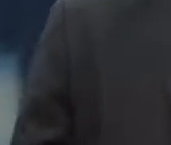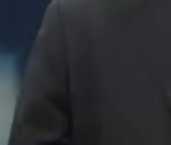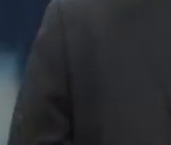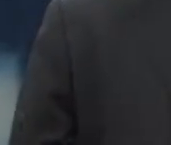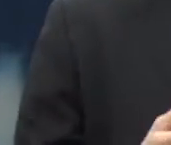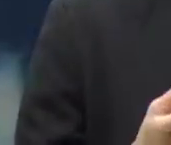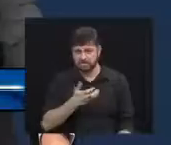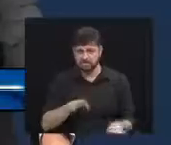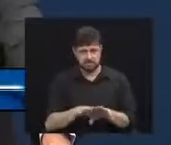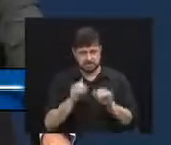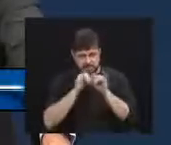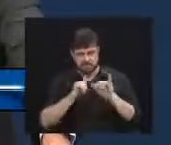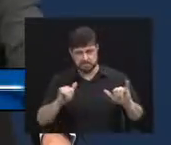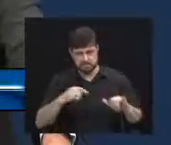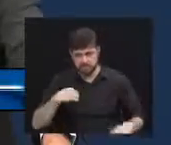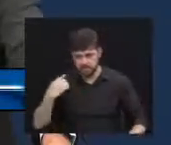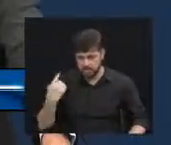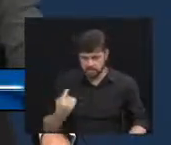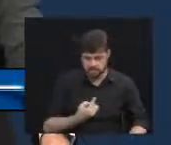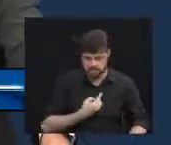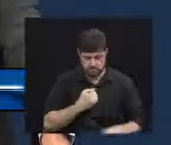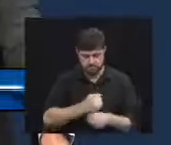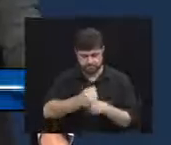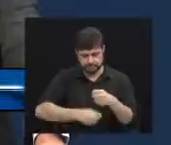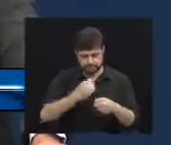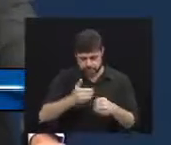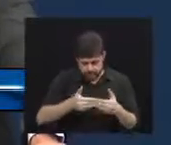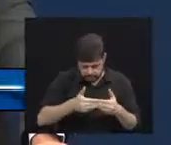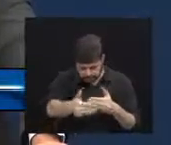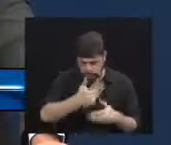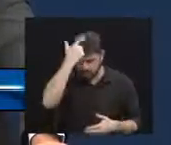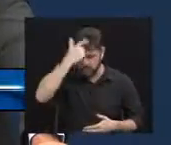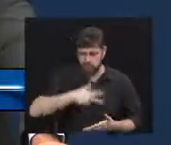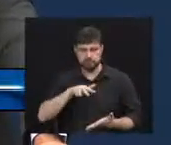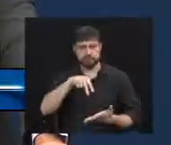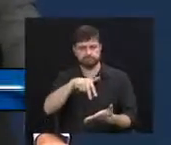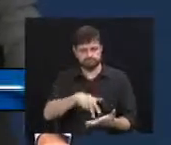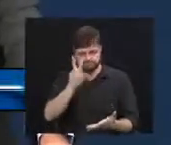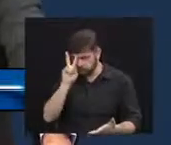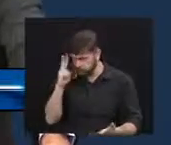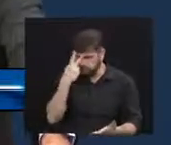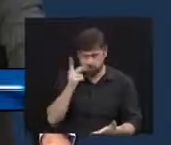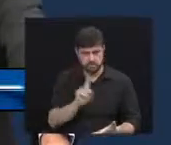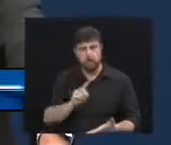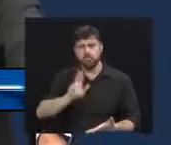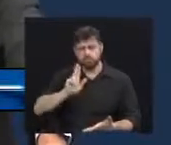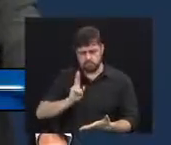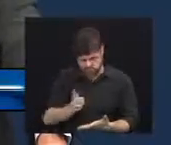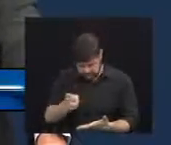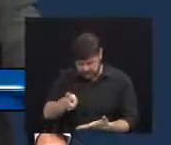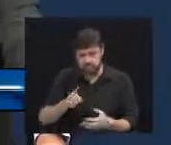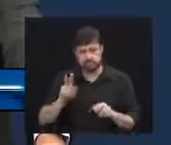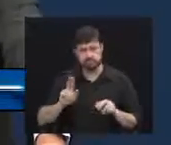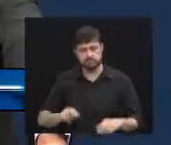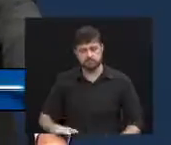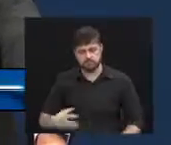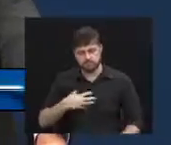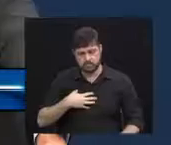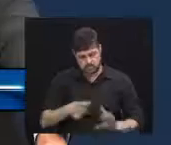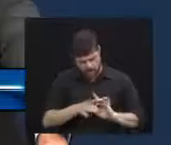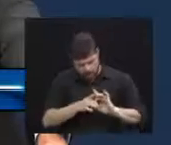sendo questionada. Nós vamos, no próximo período, continuar com a mesma postura, reafirmar a nossa independência, a